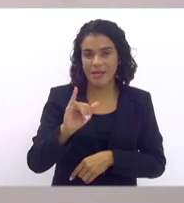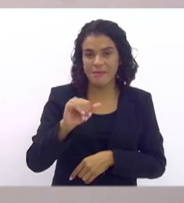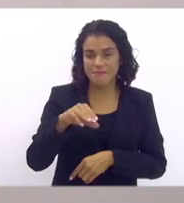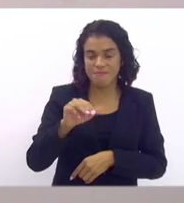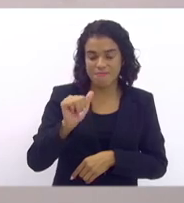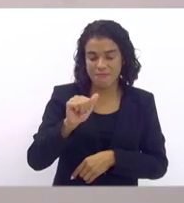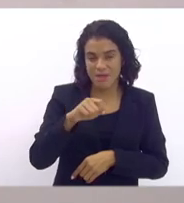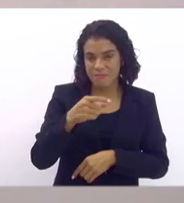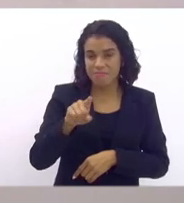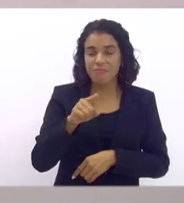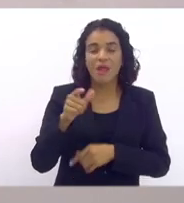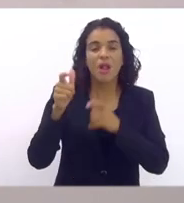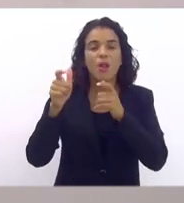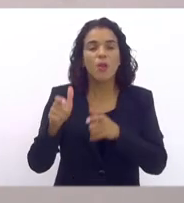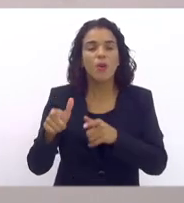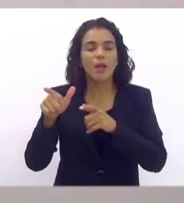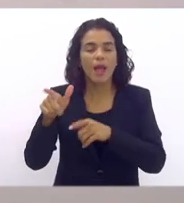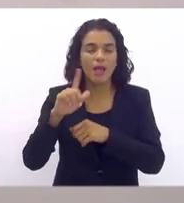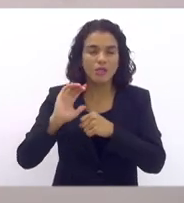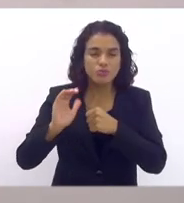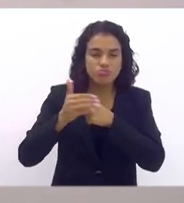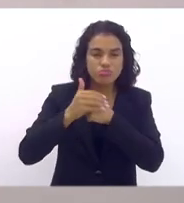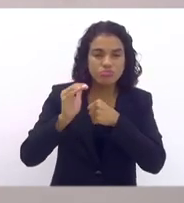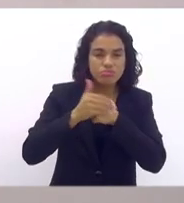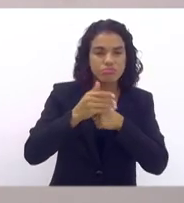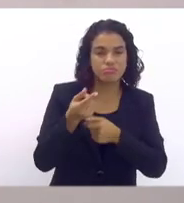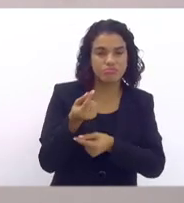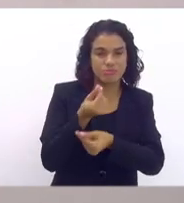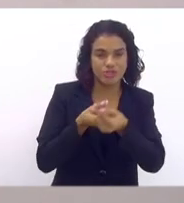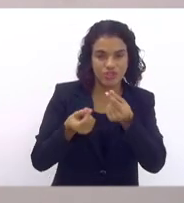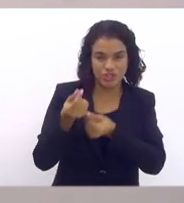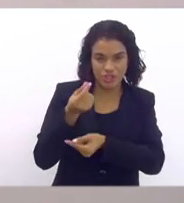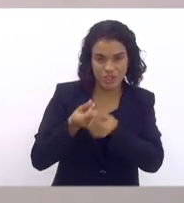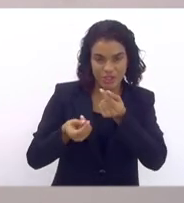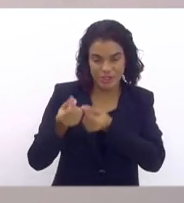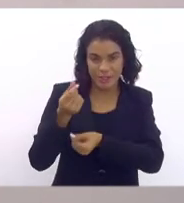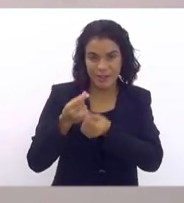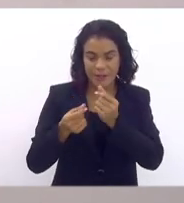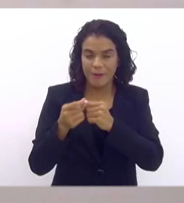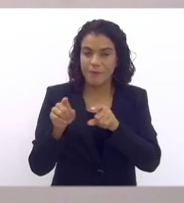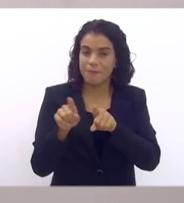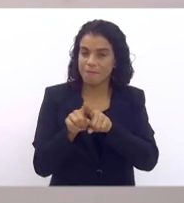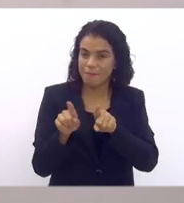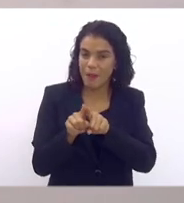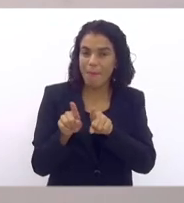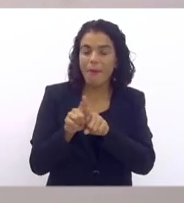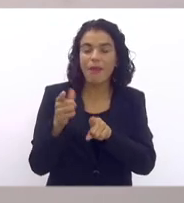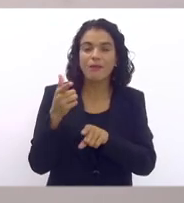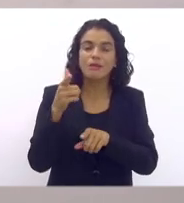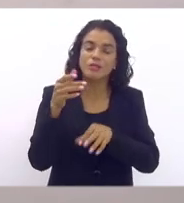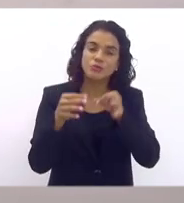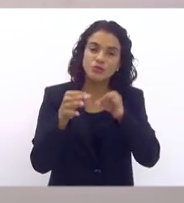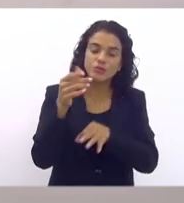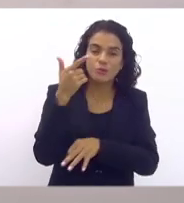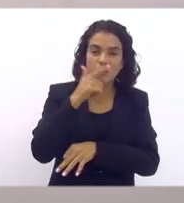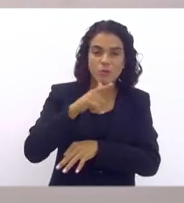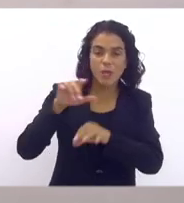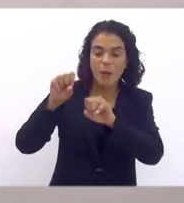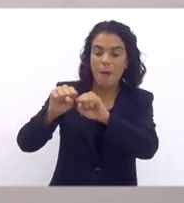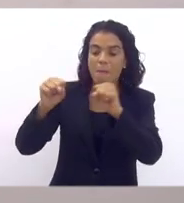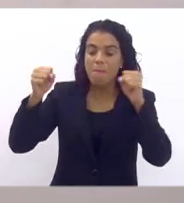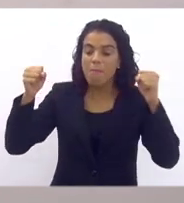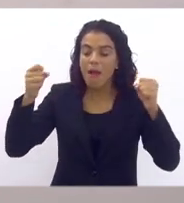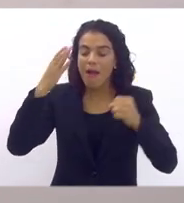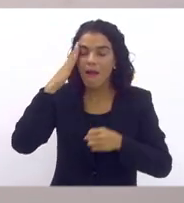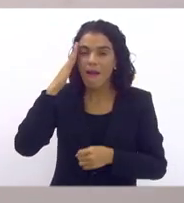paraísos fiscais e locais de difícil ah acesso jurisdicional Vamos colocar assim o